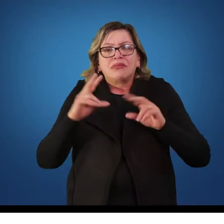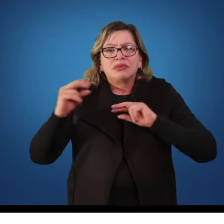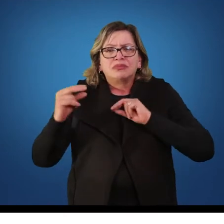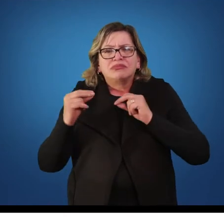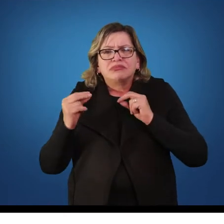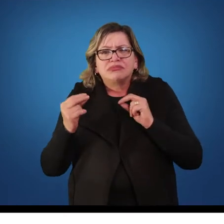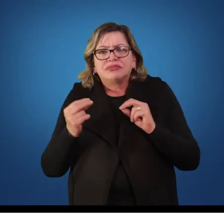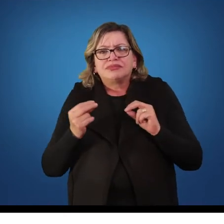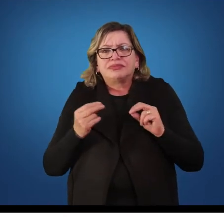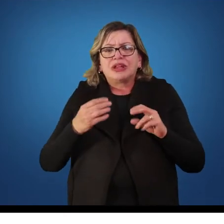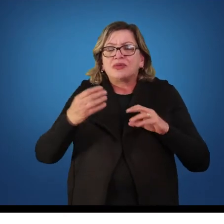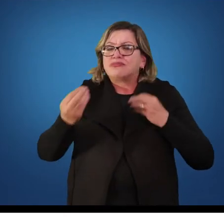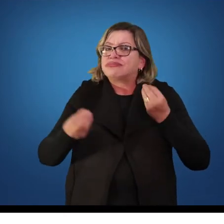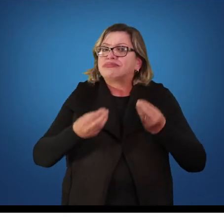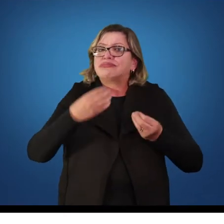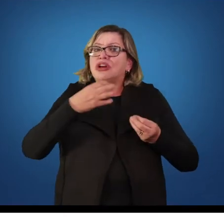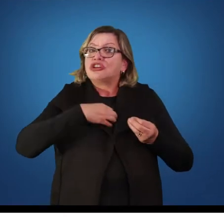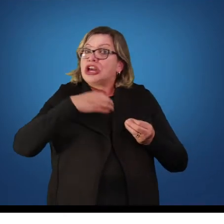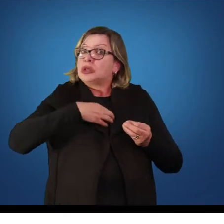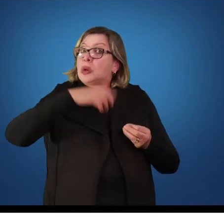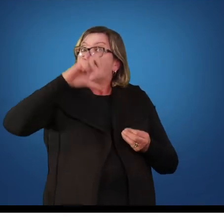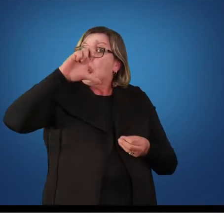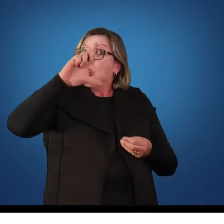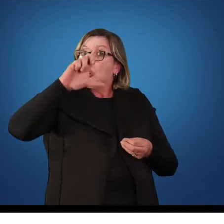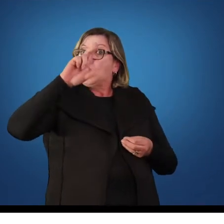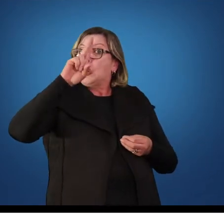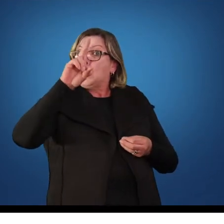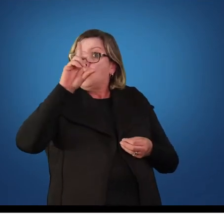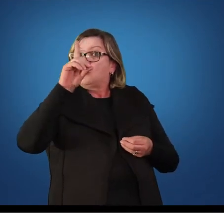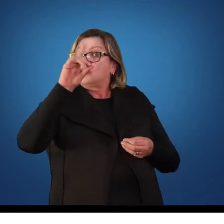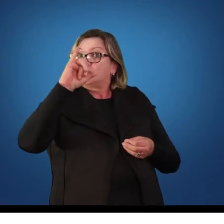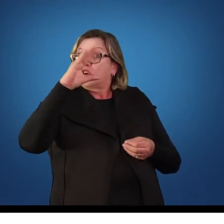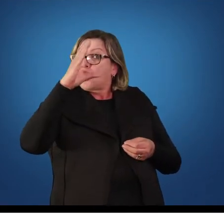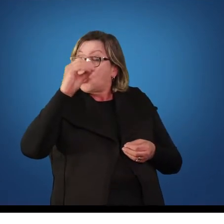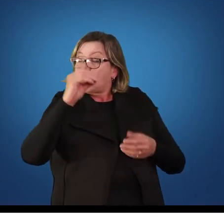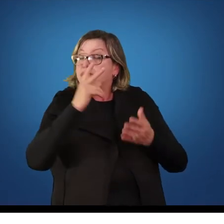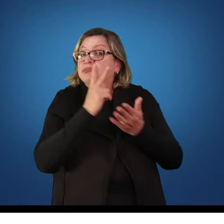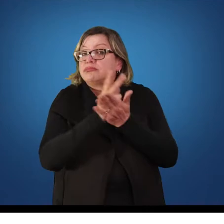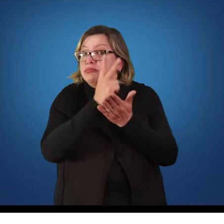a maneira lúdica tem que estar sempre presente mas como